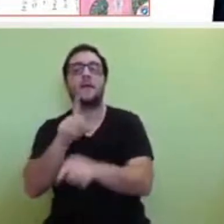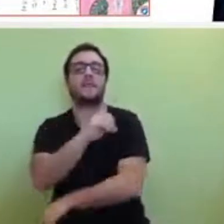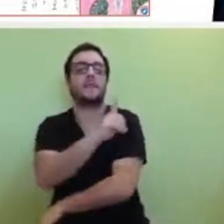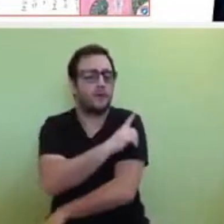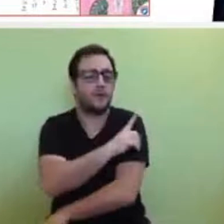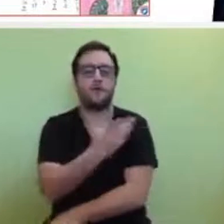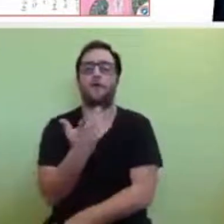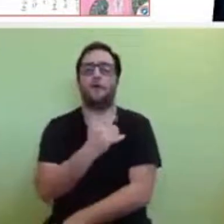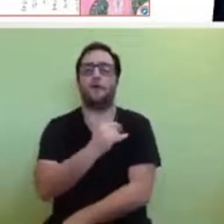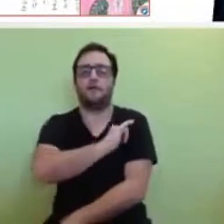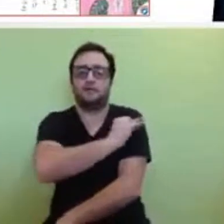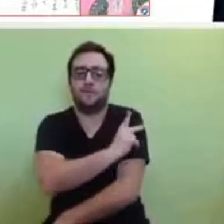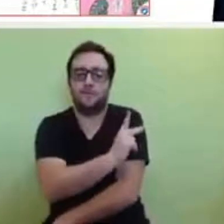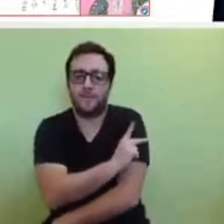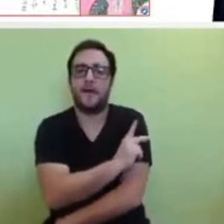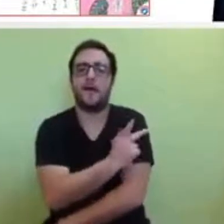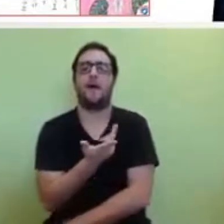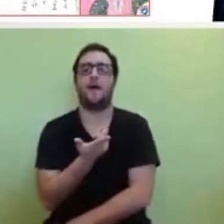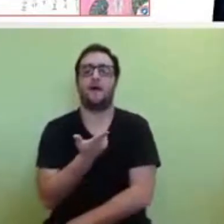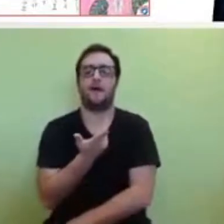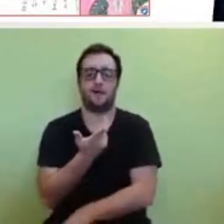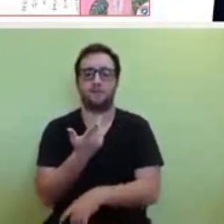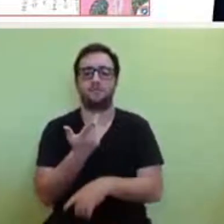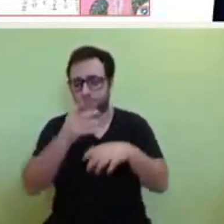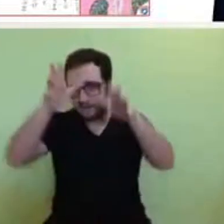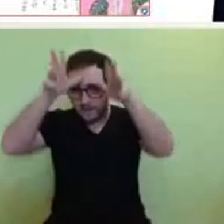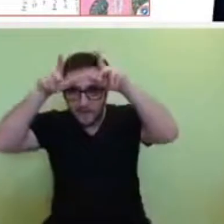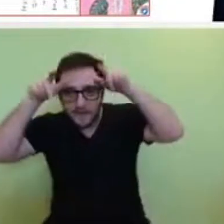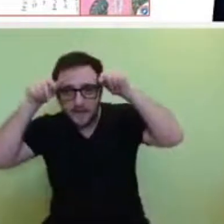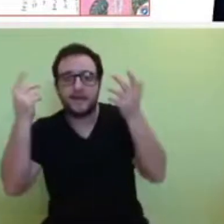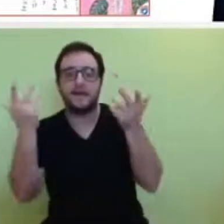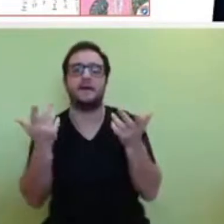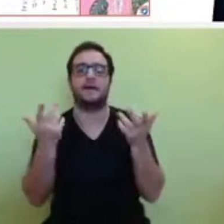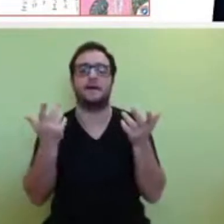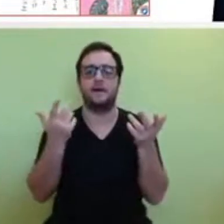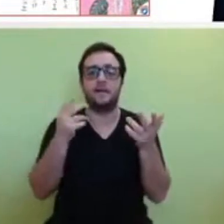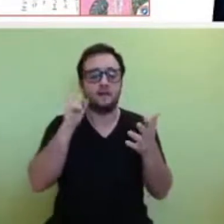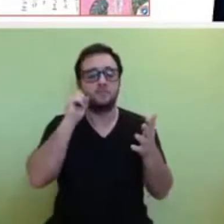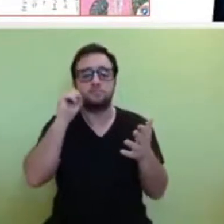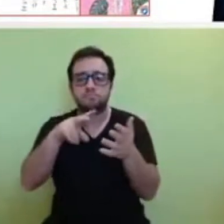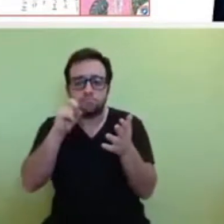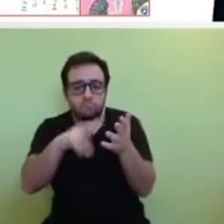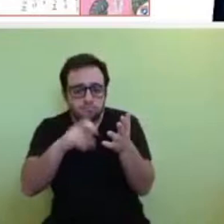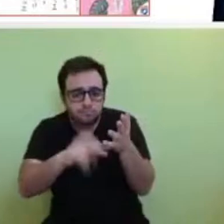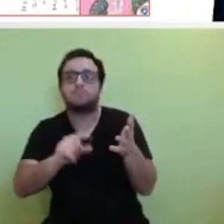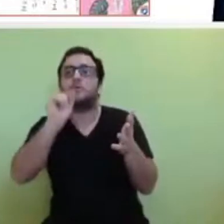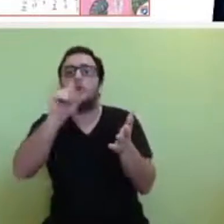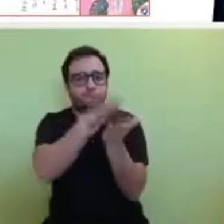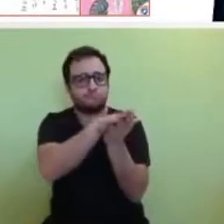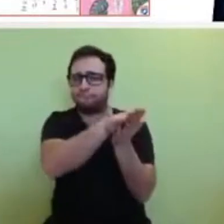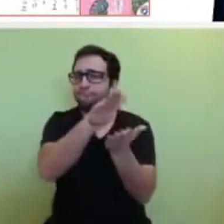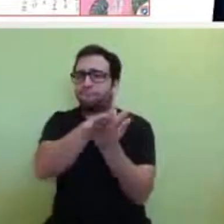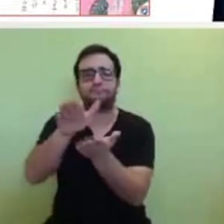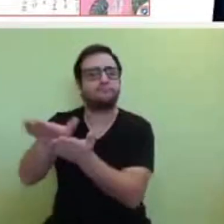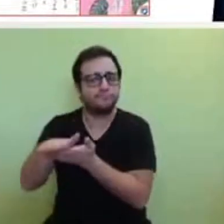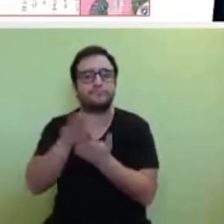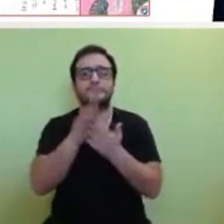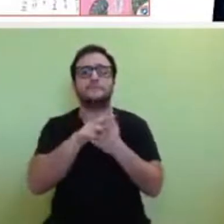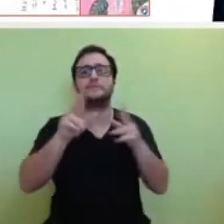professora Mariane, daqui da UFSC, e publicadas. E é um livro que também tá disponível na